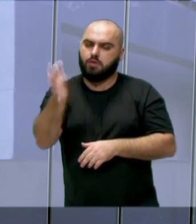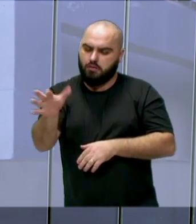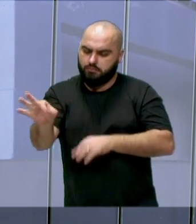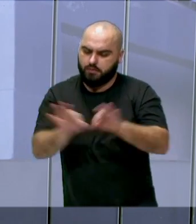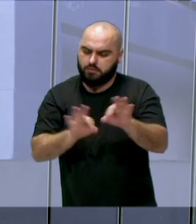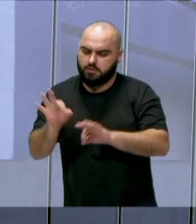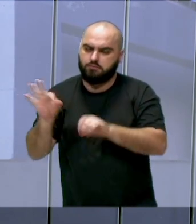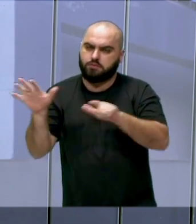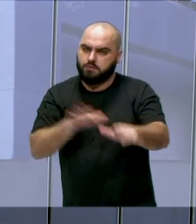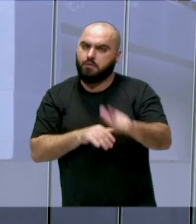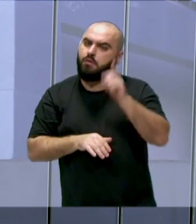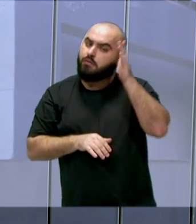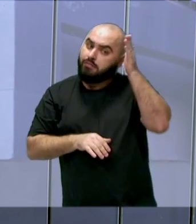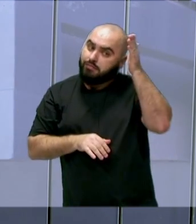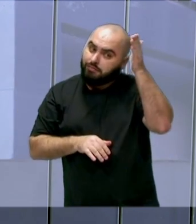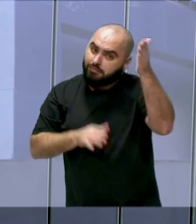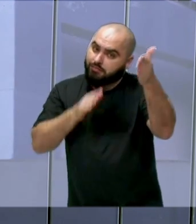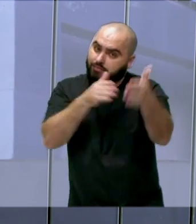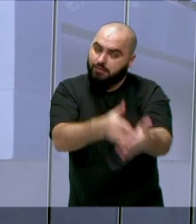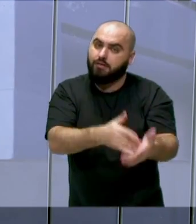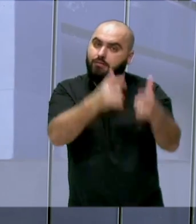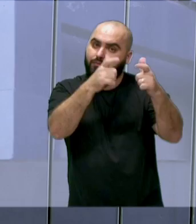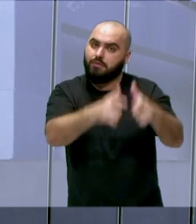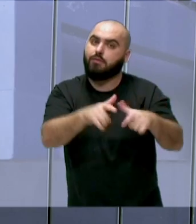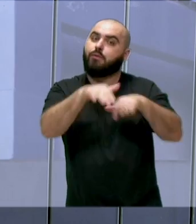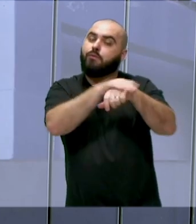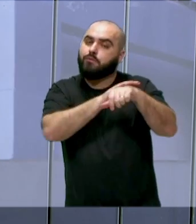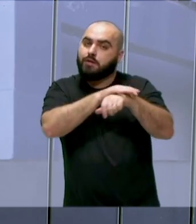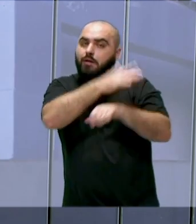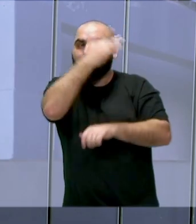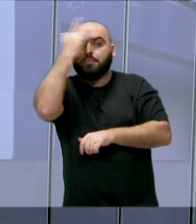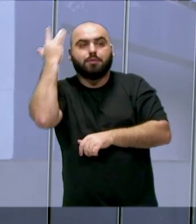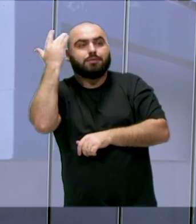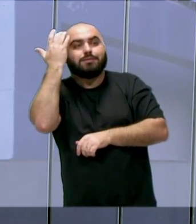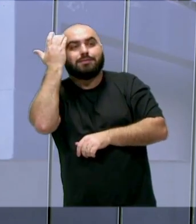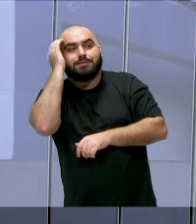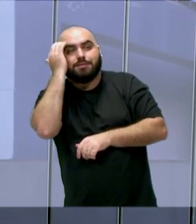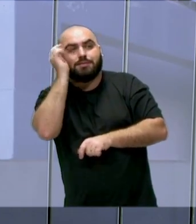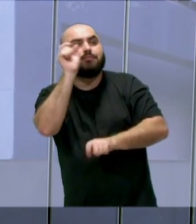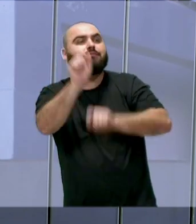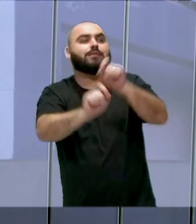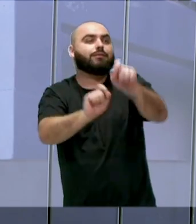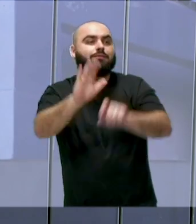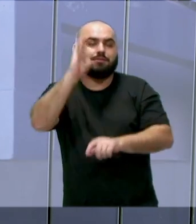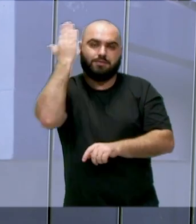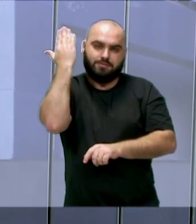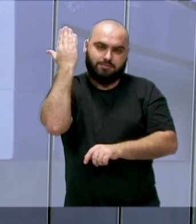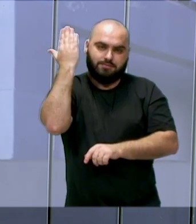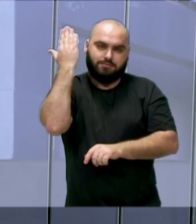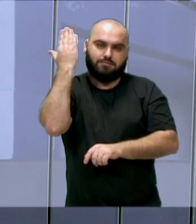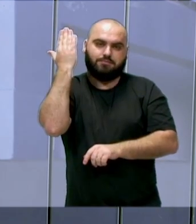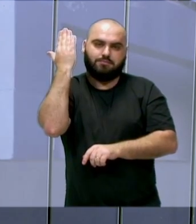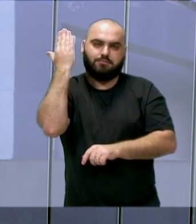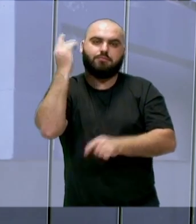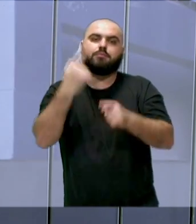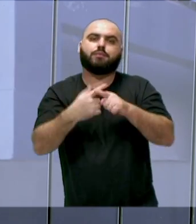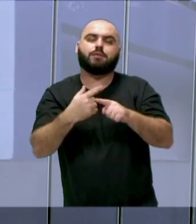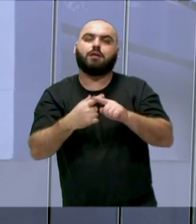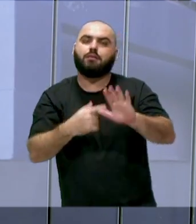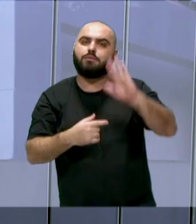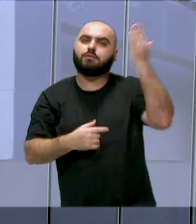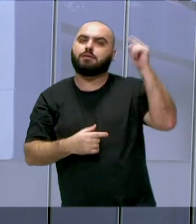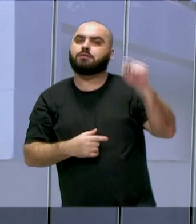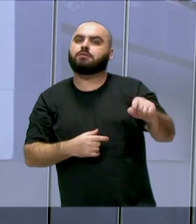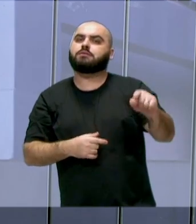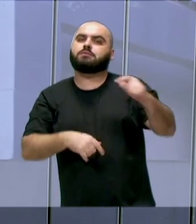essa semana, para a gente ir até o local, conversar realmente com os moradores, para a gente tomar ciência do que está causando esse impacto